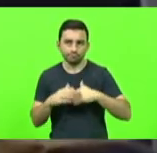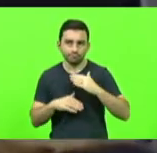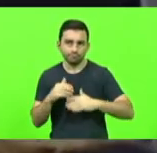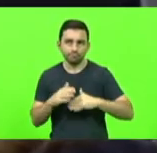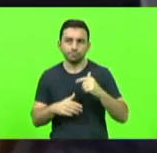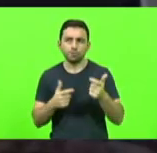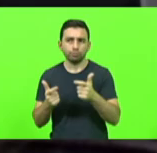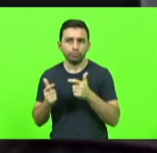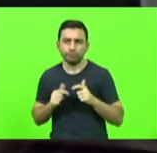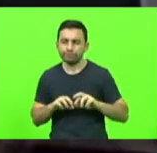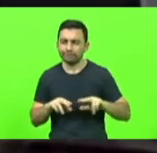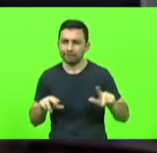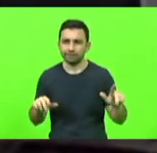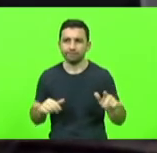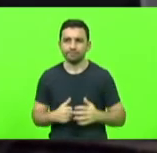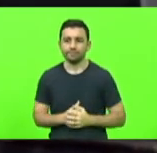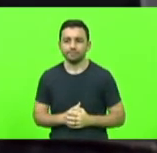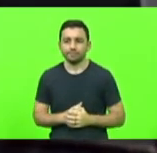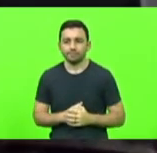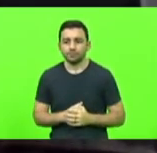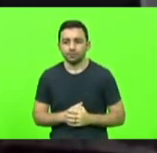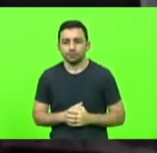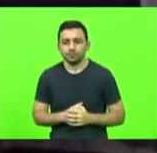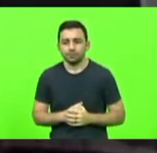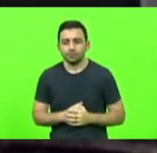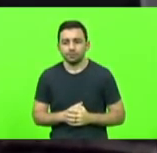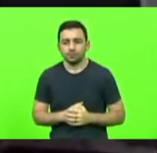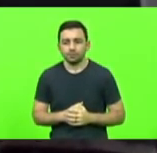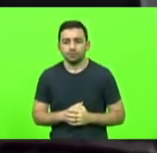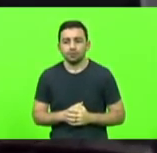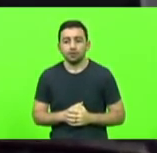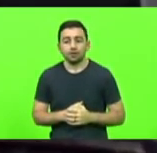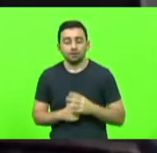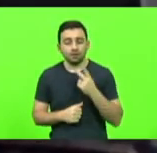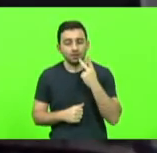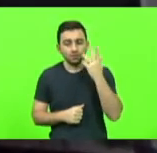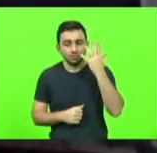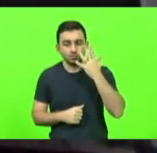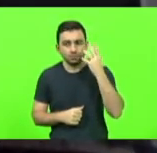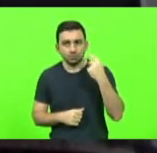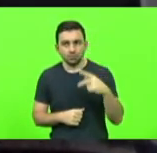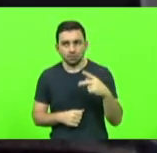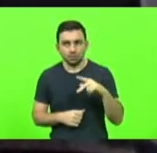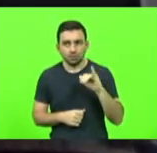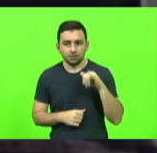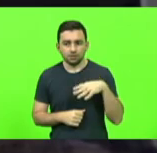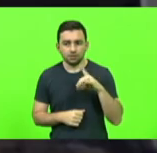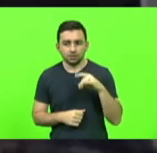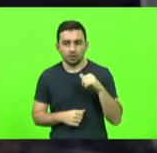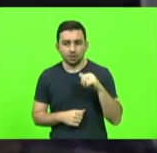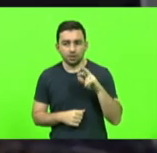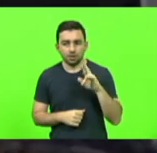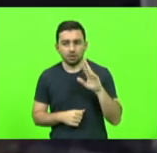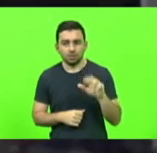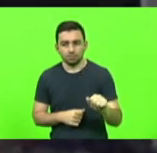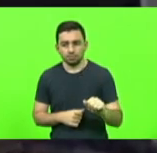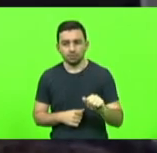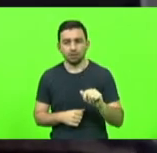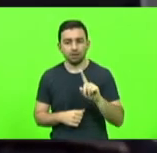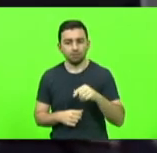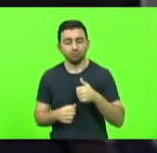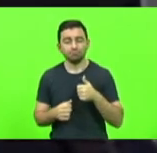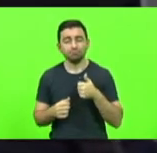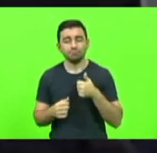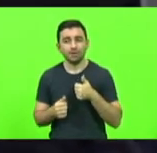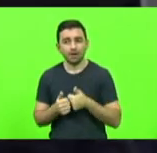que nós temos. Então, a fala da doutora Indiara chegou muito, vai ser muito próxima da minha,